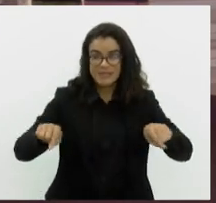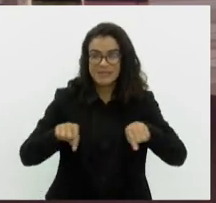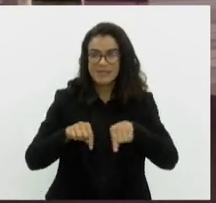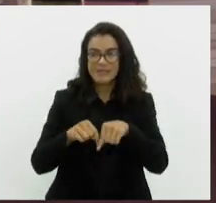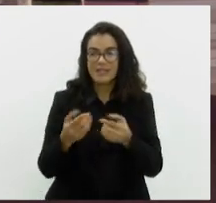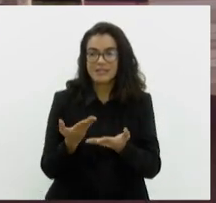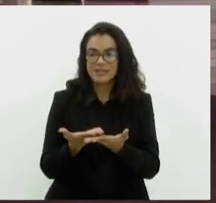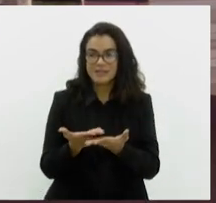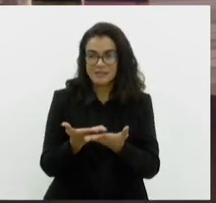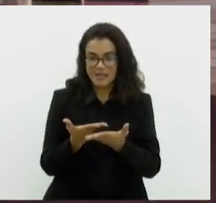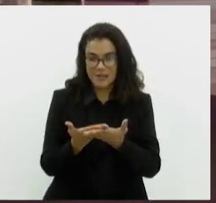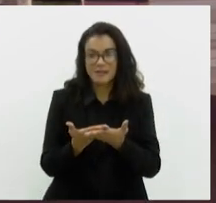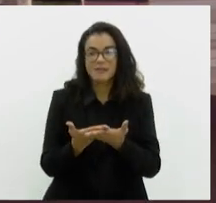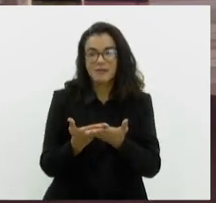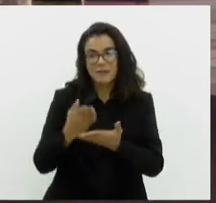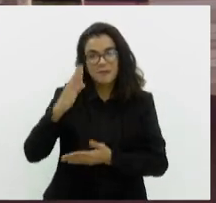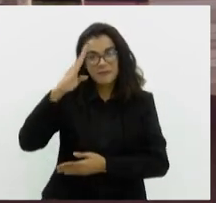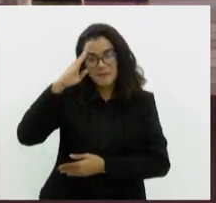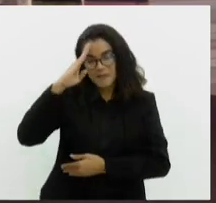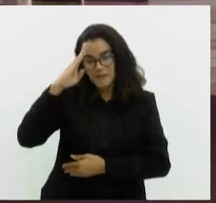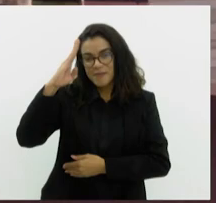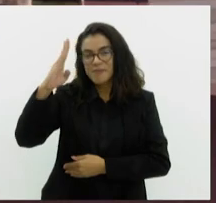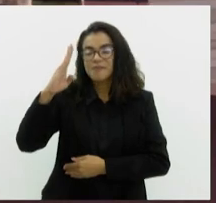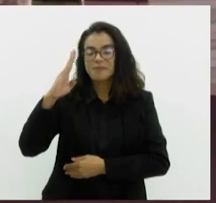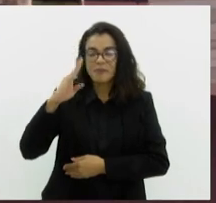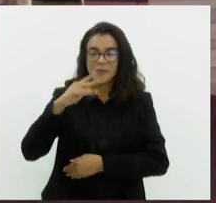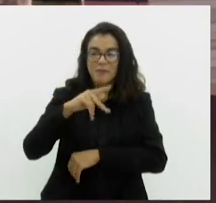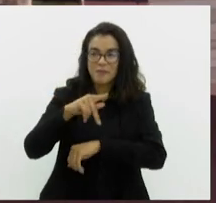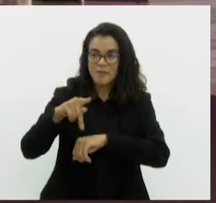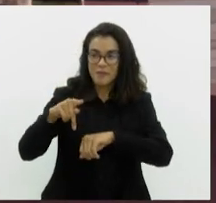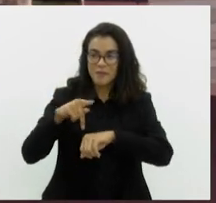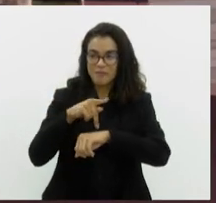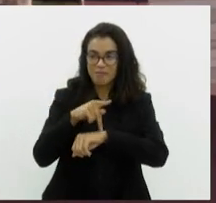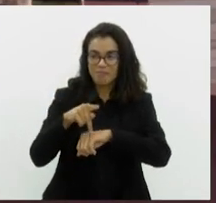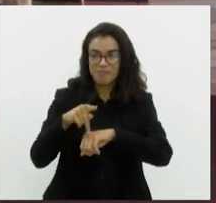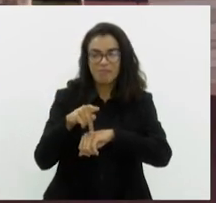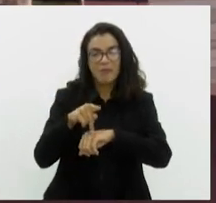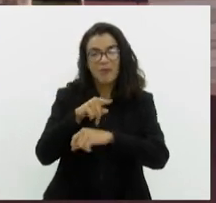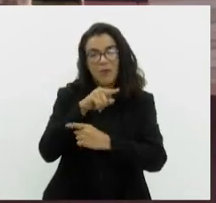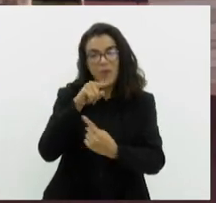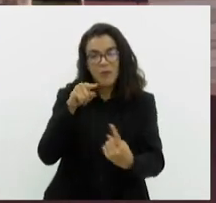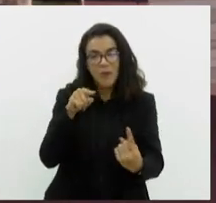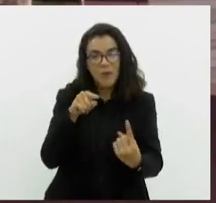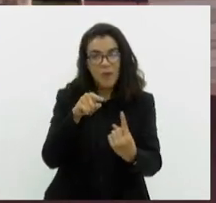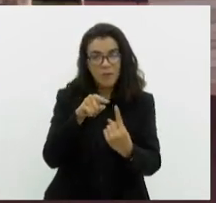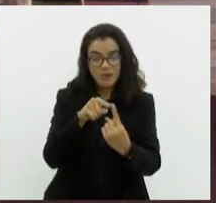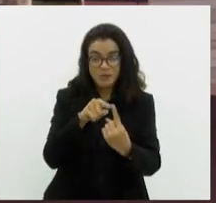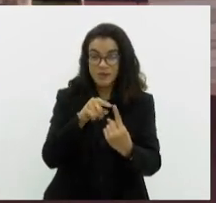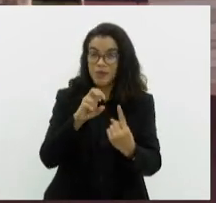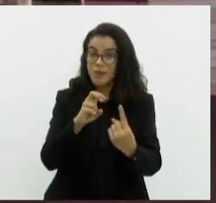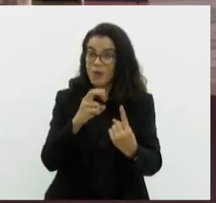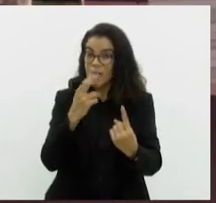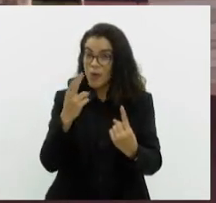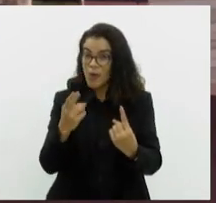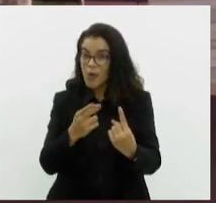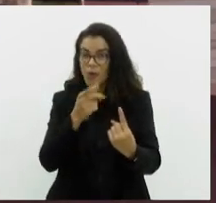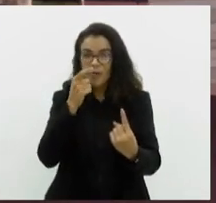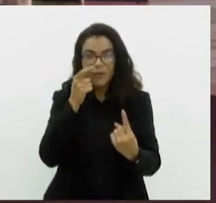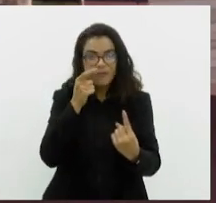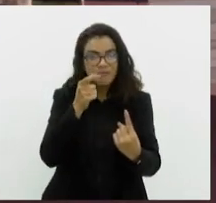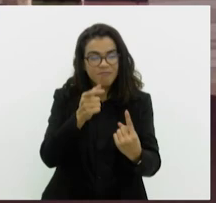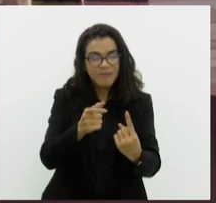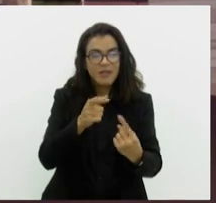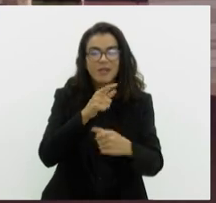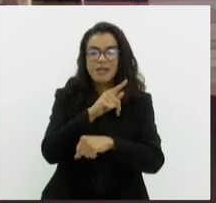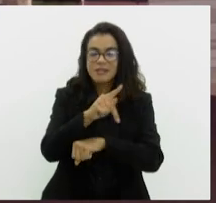são absolutamente fundamentais para um país que se pretende ou que pretende se tornar um